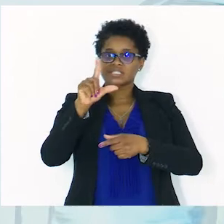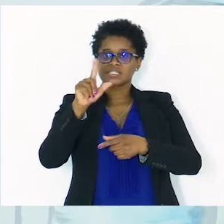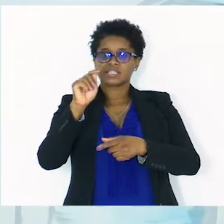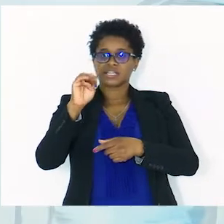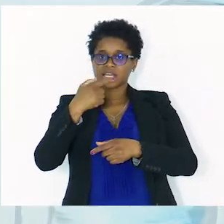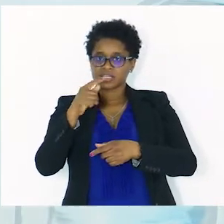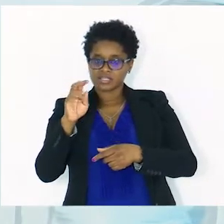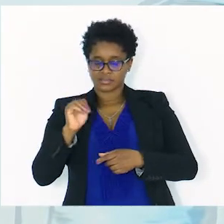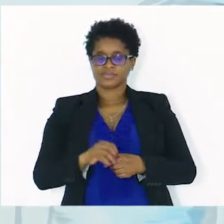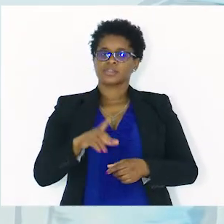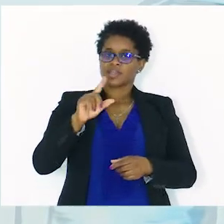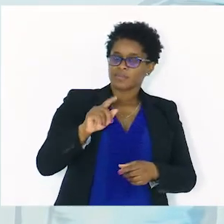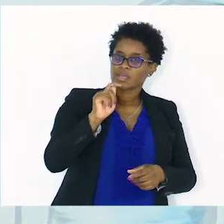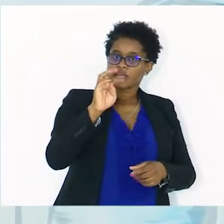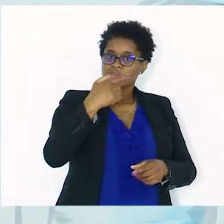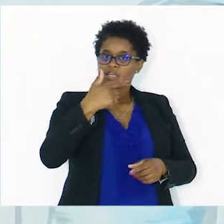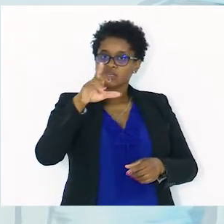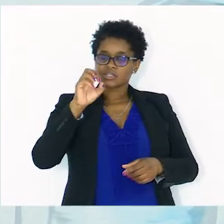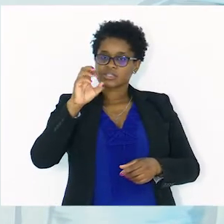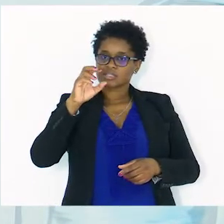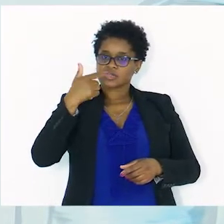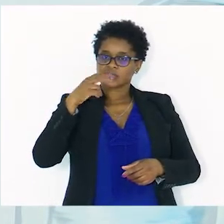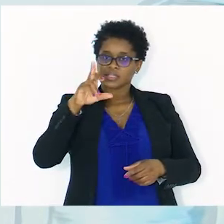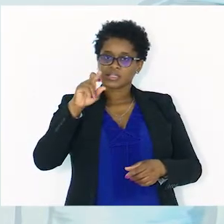E na estratosfera só sobrevoam aviões